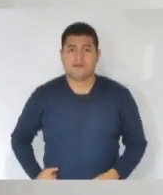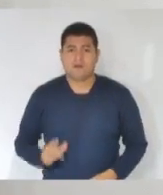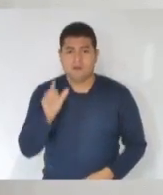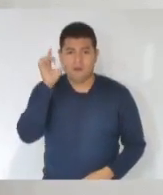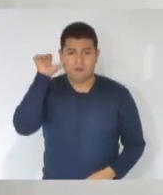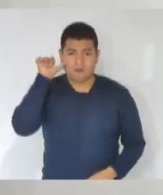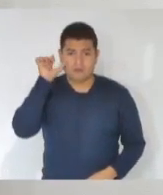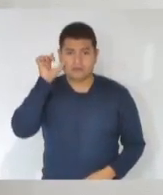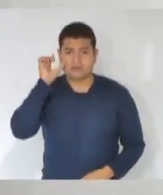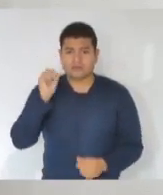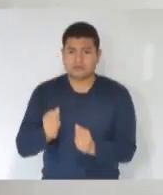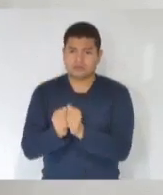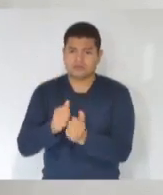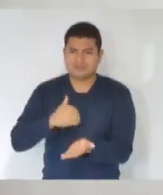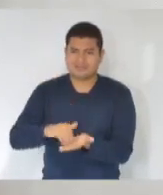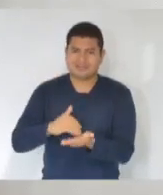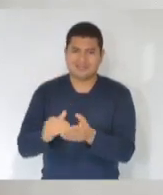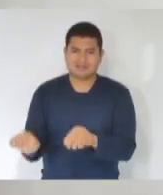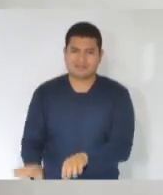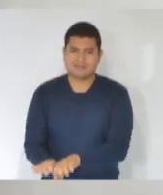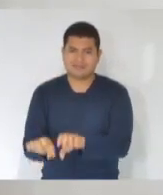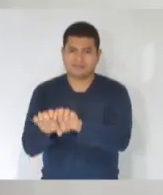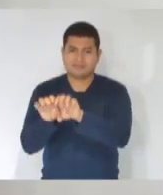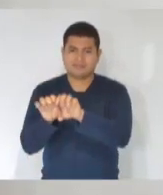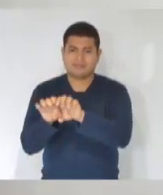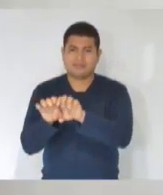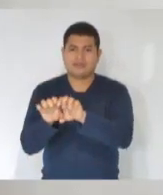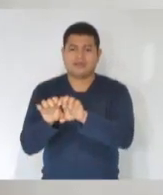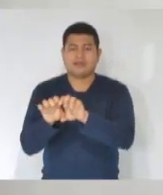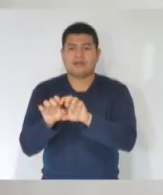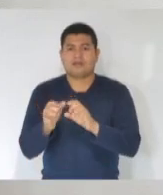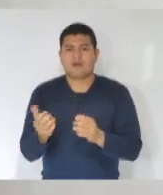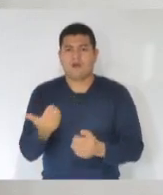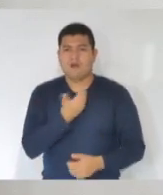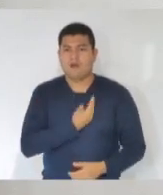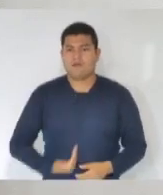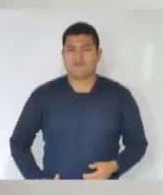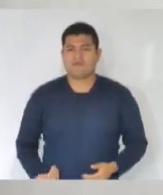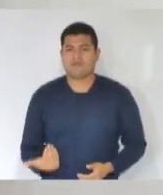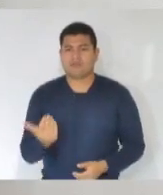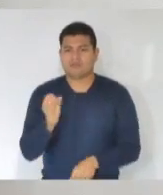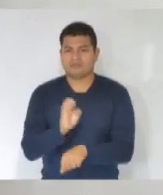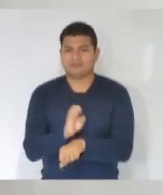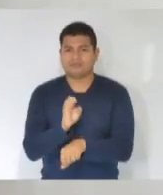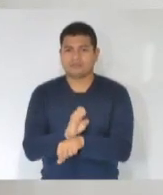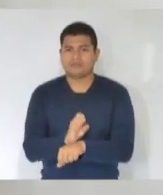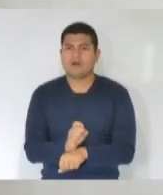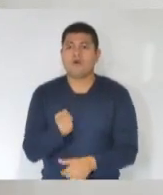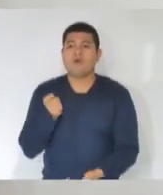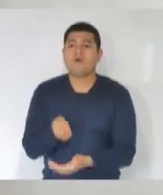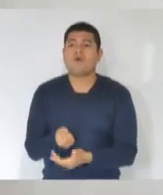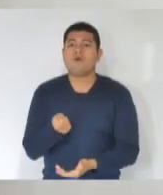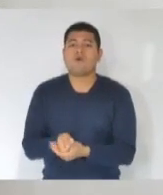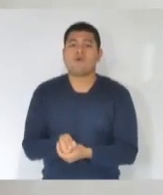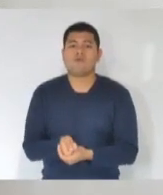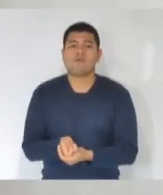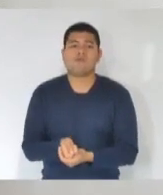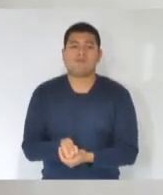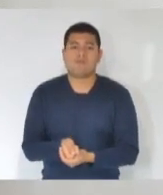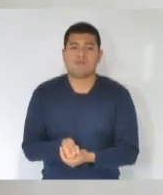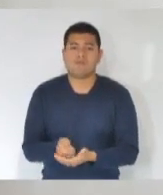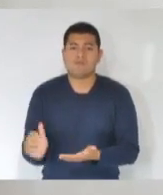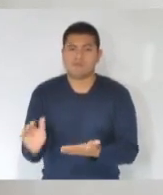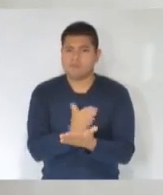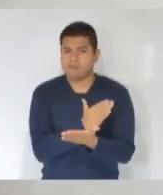com o secretário de Infraestrutura do Governo do Estado, Carlos Hassler, cobrando aí